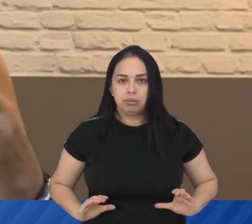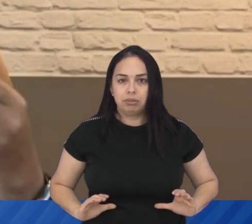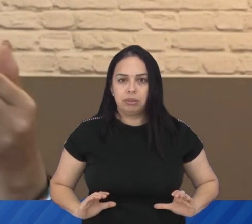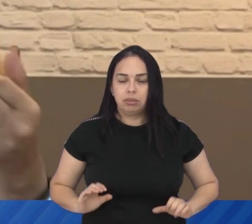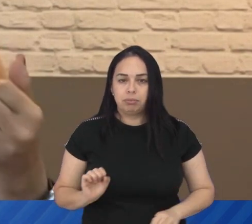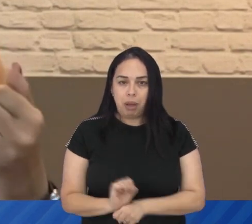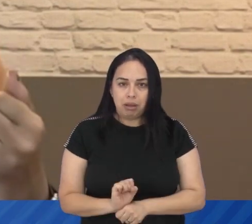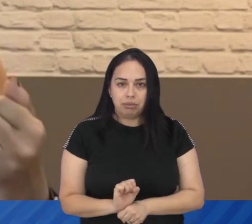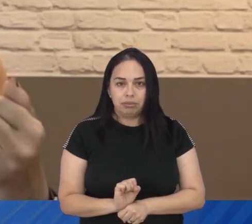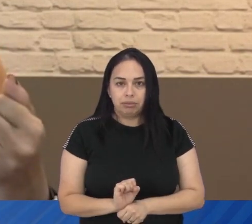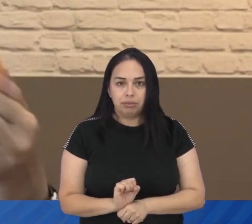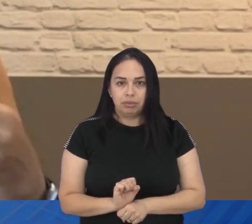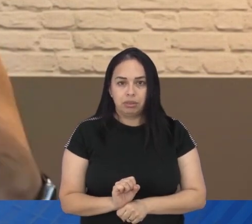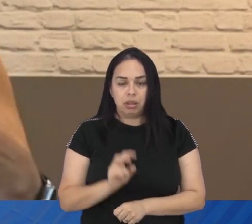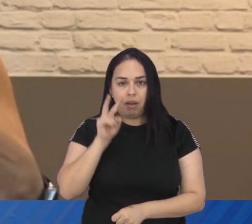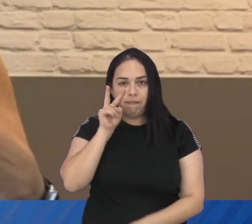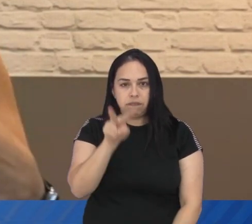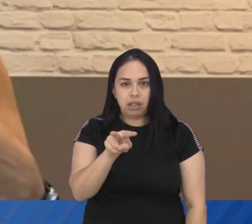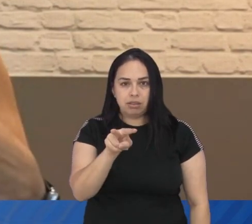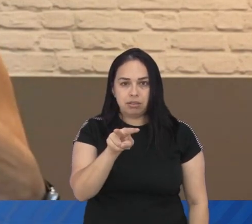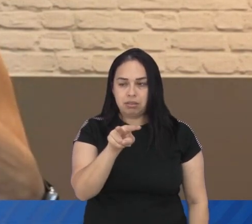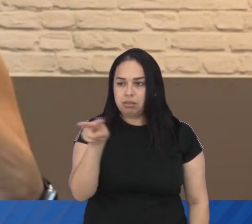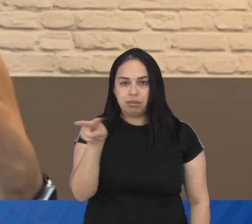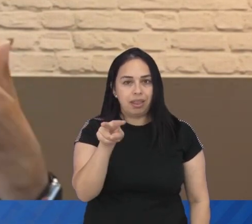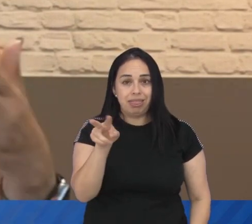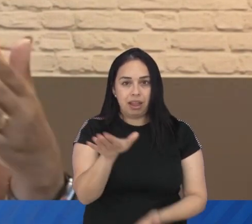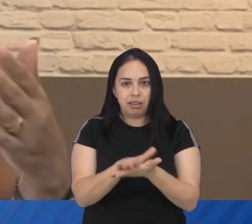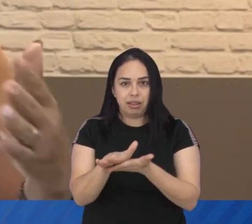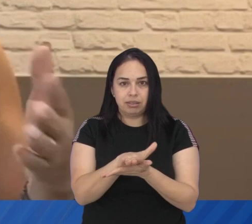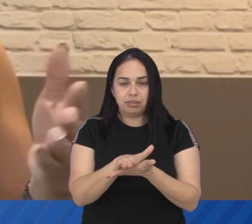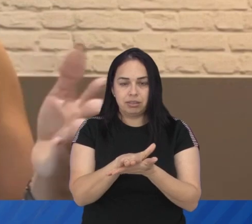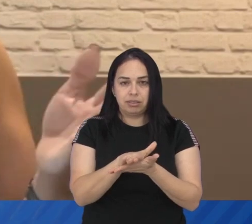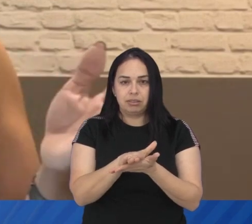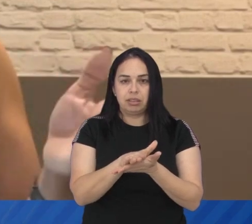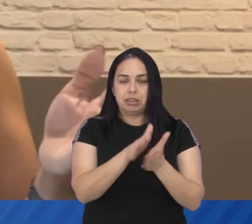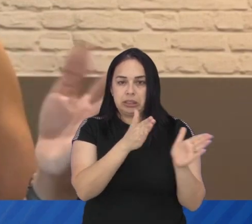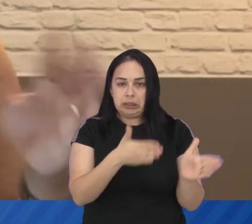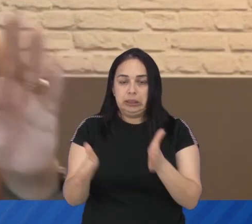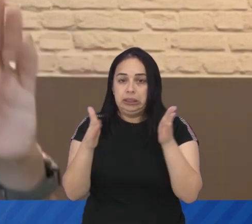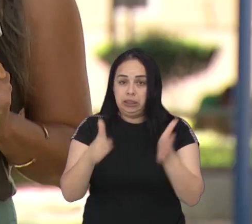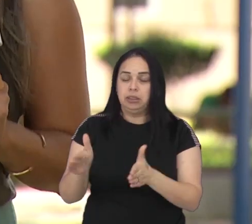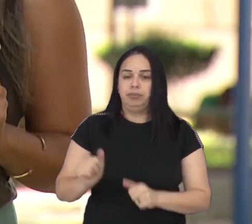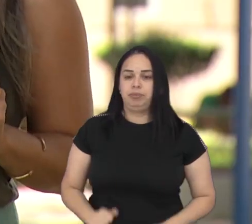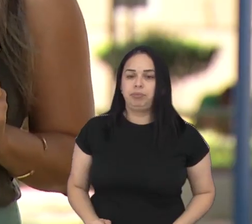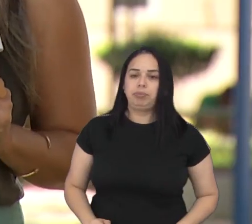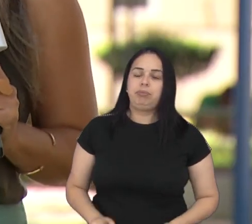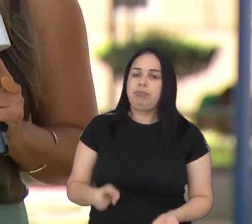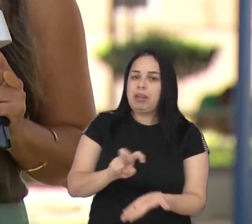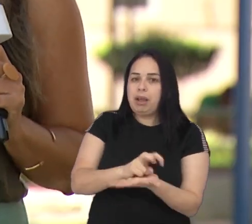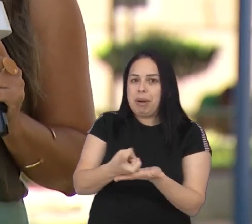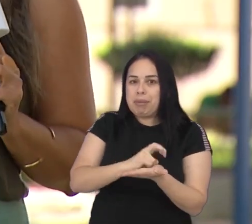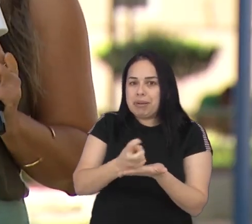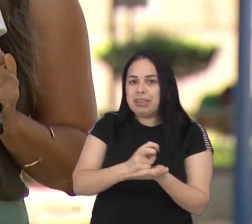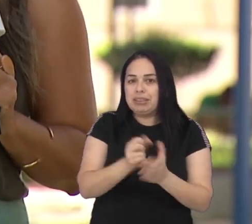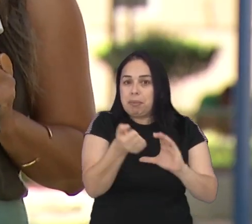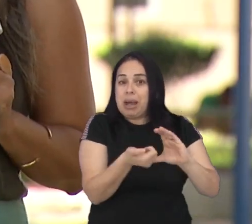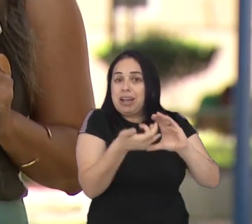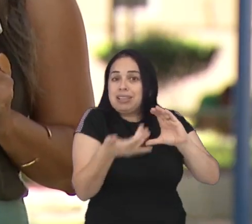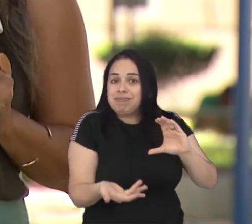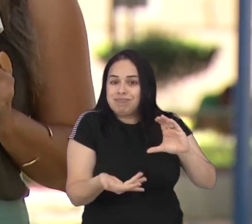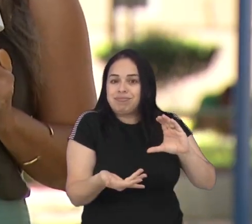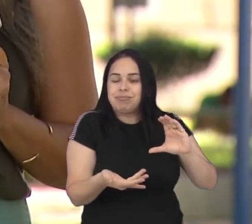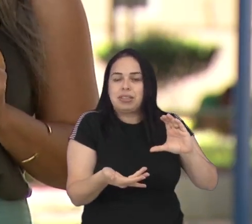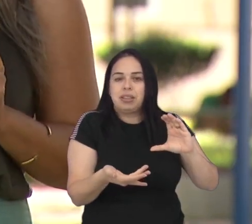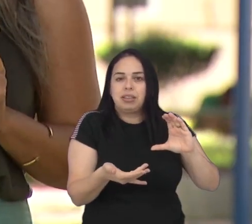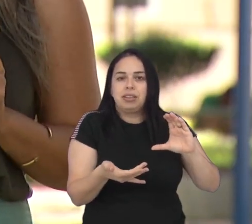comportamento, indiferença, olhar fixo, movimentos repetitivos. A epilepsia é caracterizada